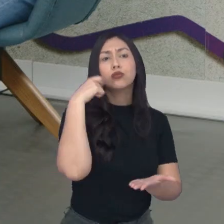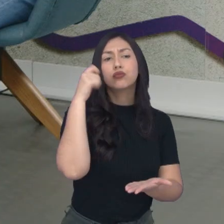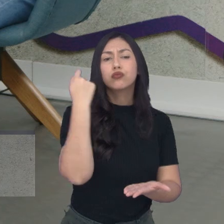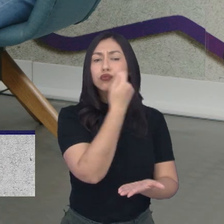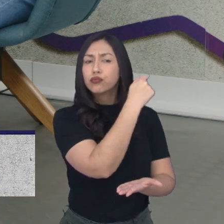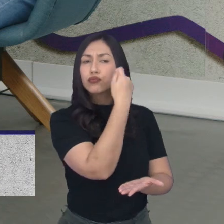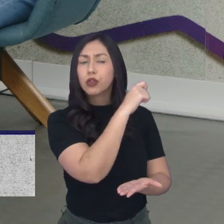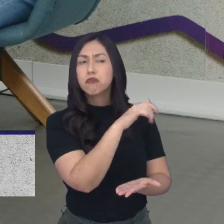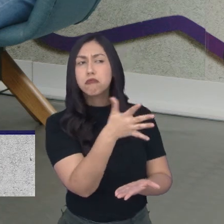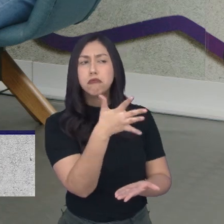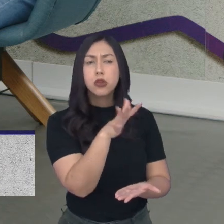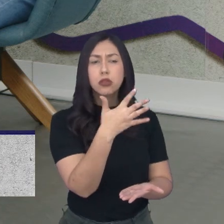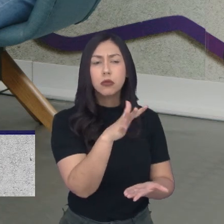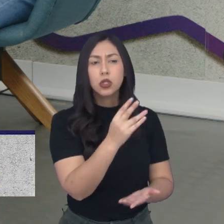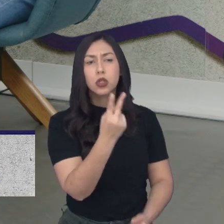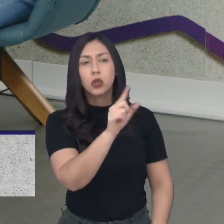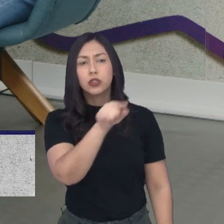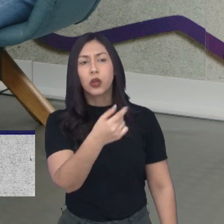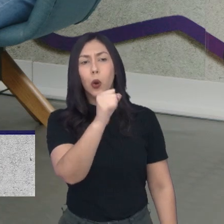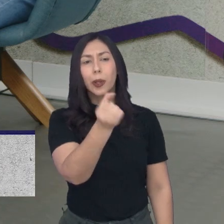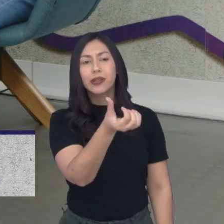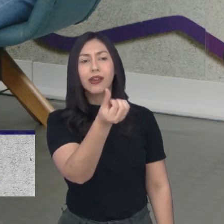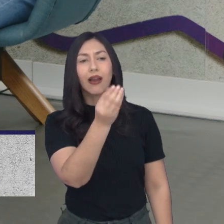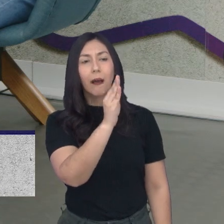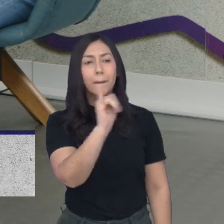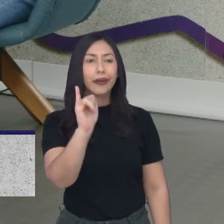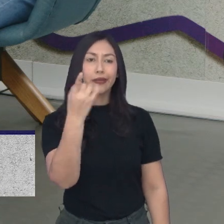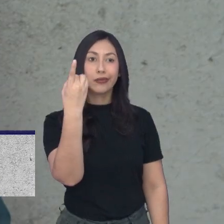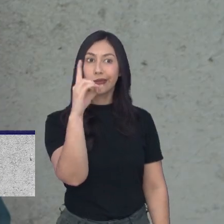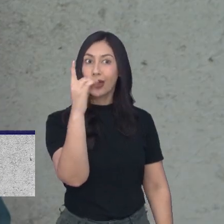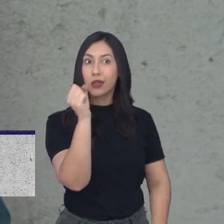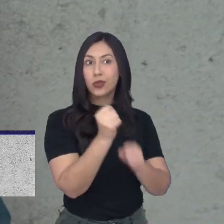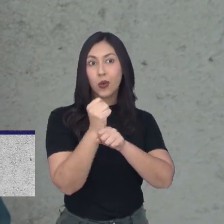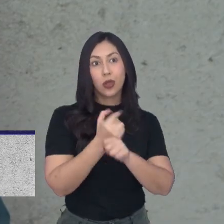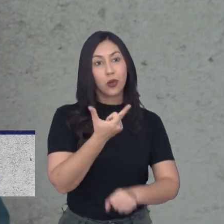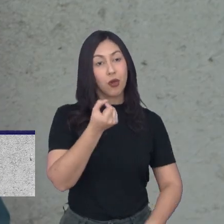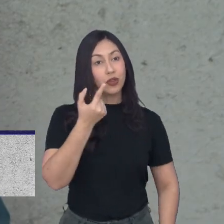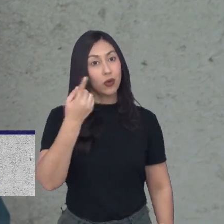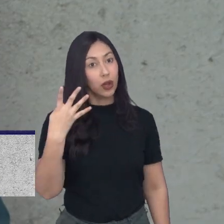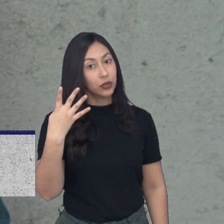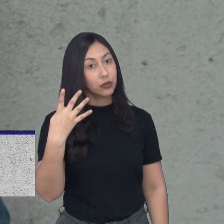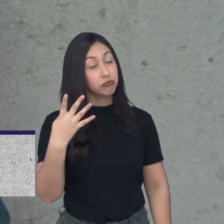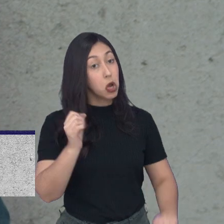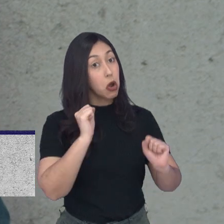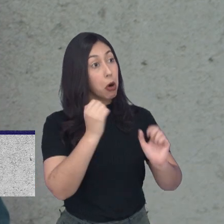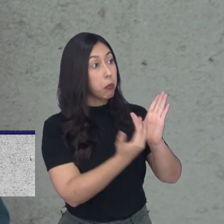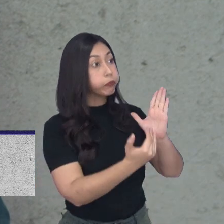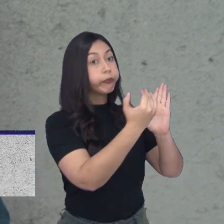né? Estimado em 2,86 bilhões de dólares em 2024, esse ano, e deve